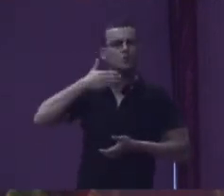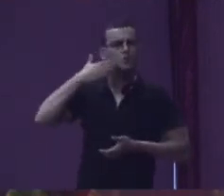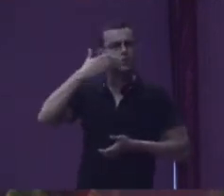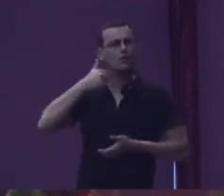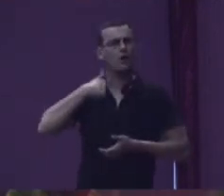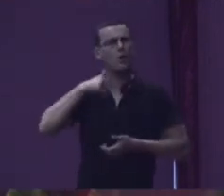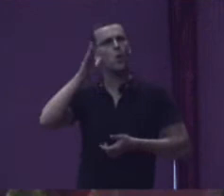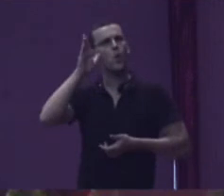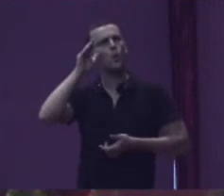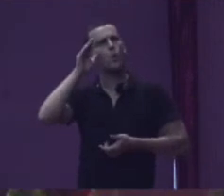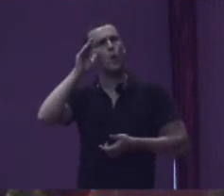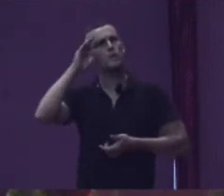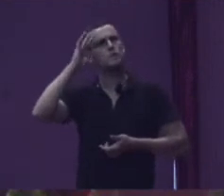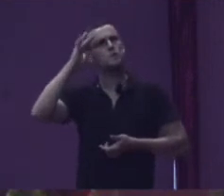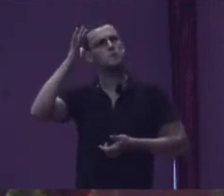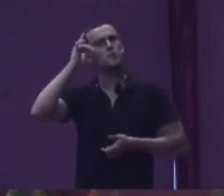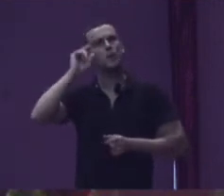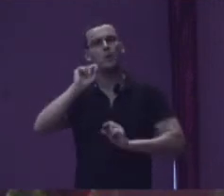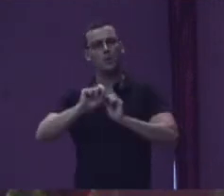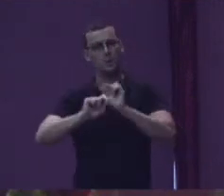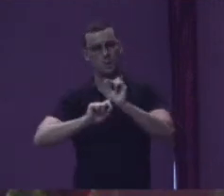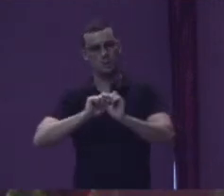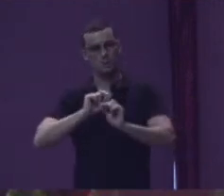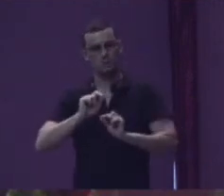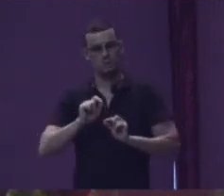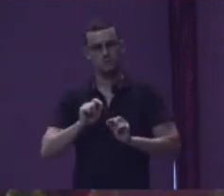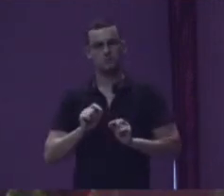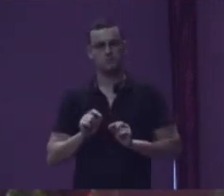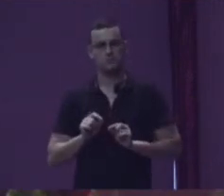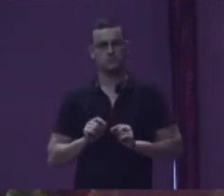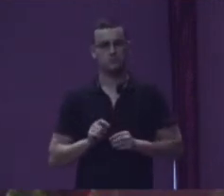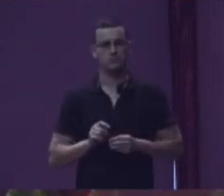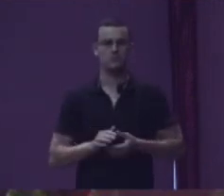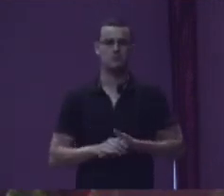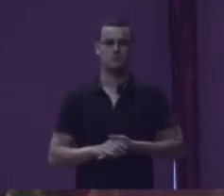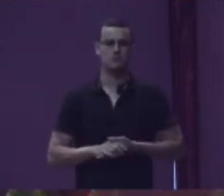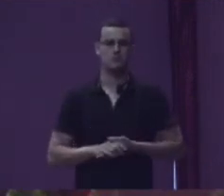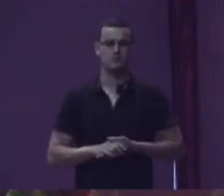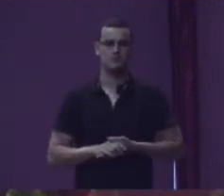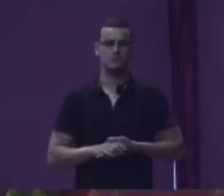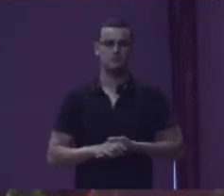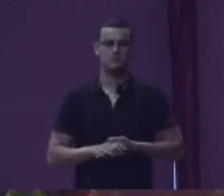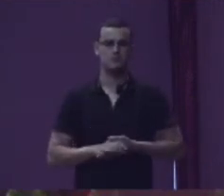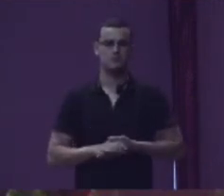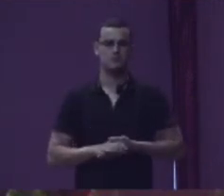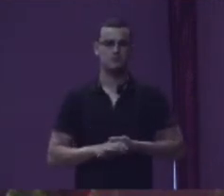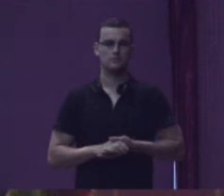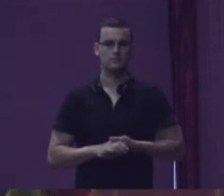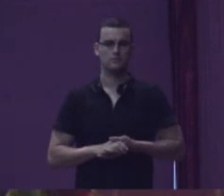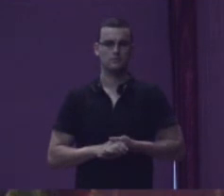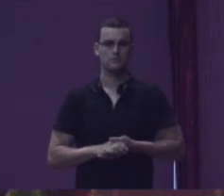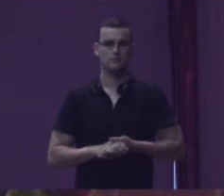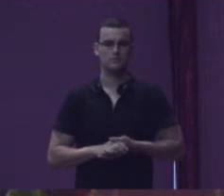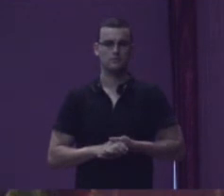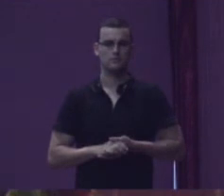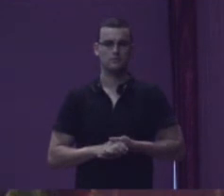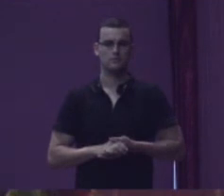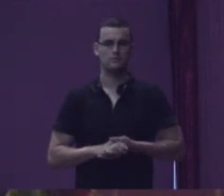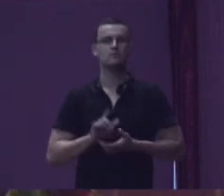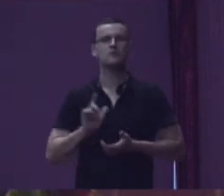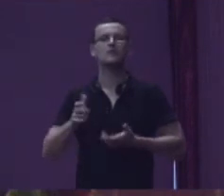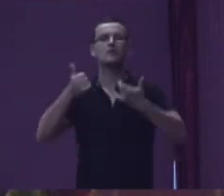curiosa para saber se a senhora diferenciou os programas de treinamento